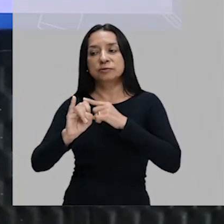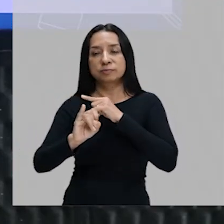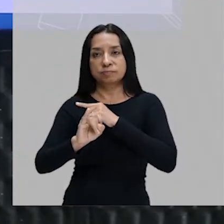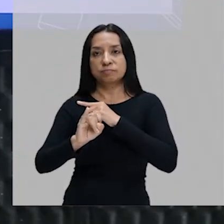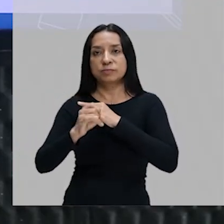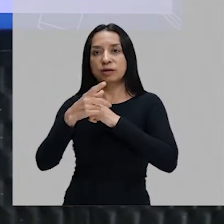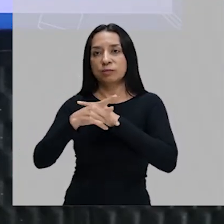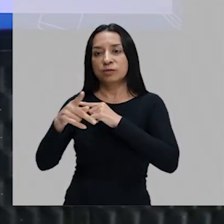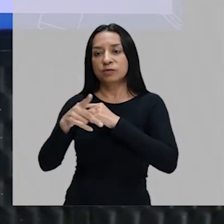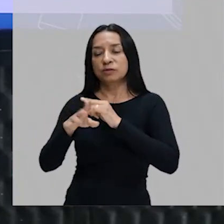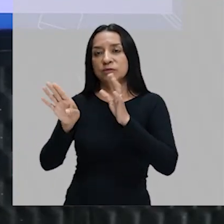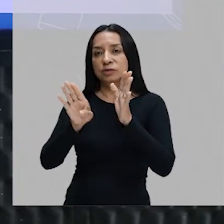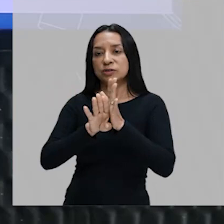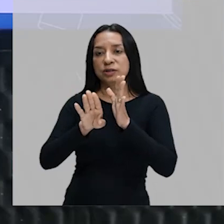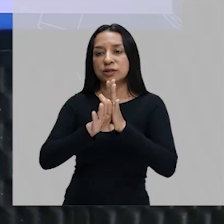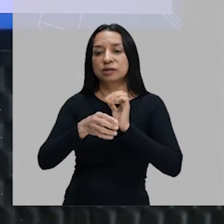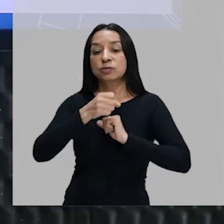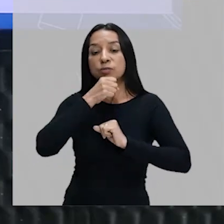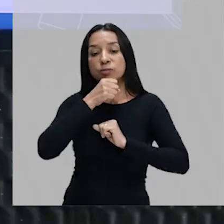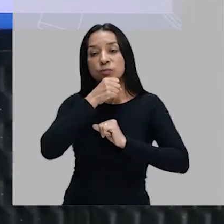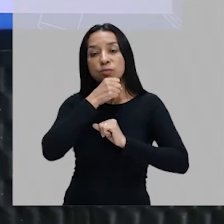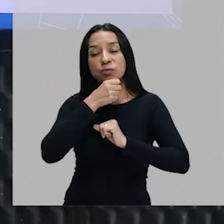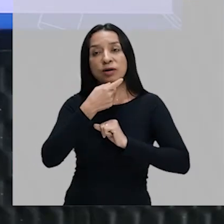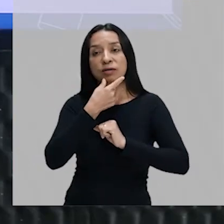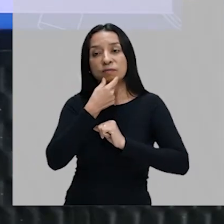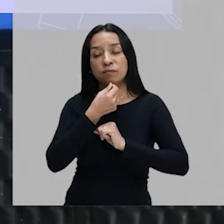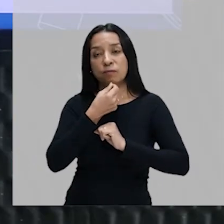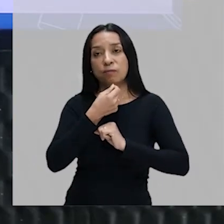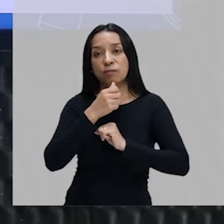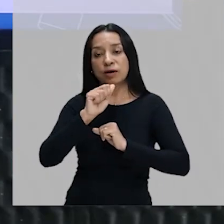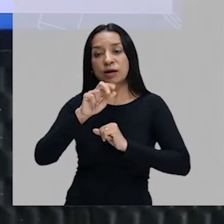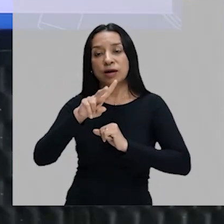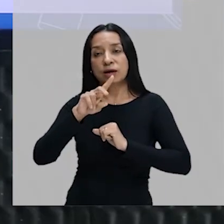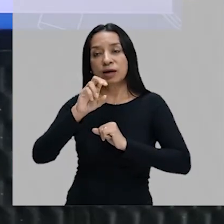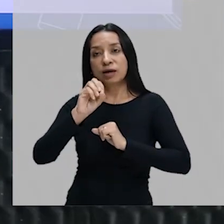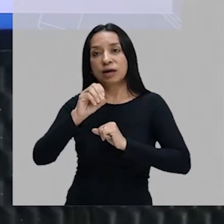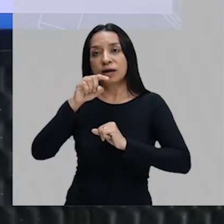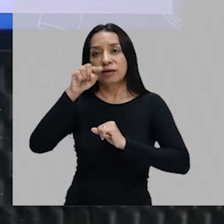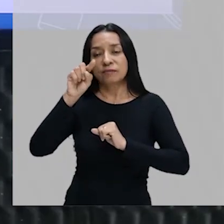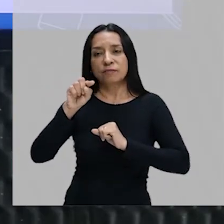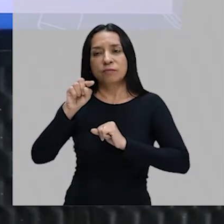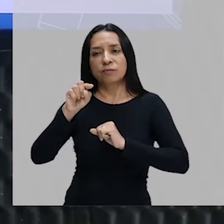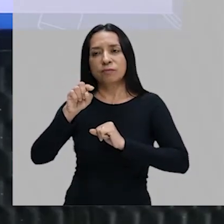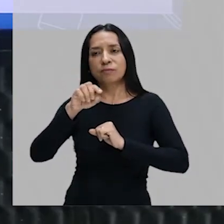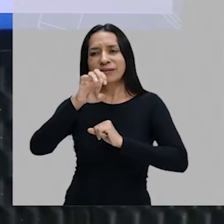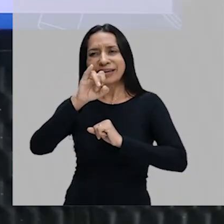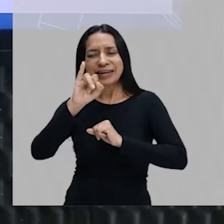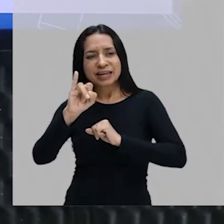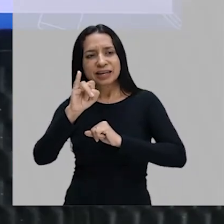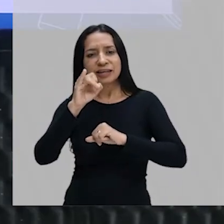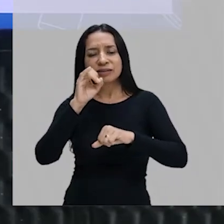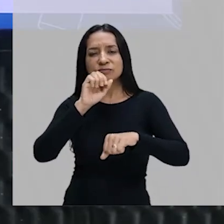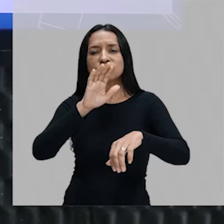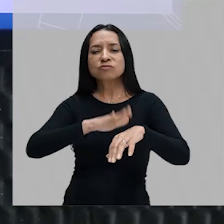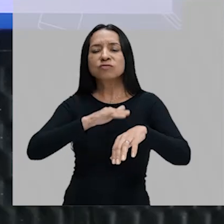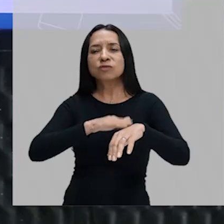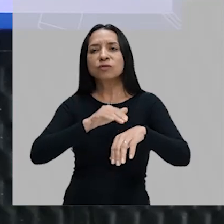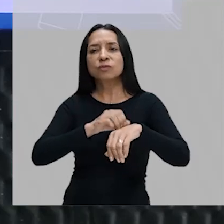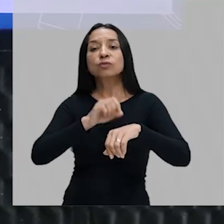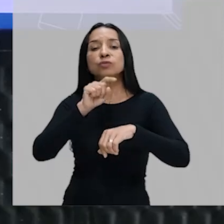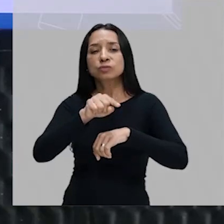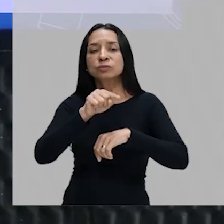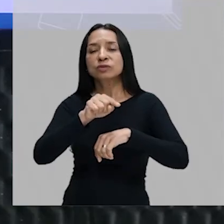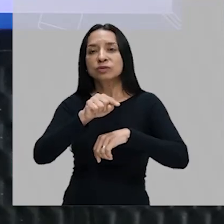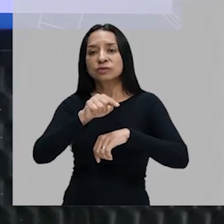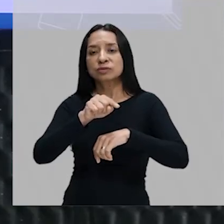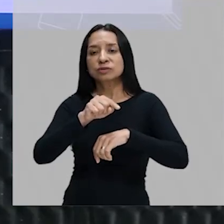chegasse para o meu avô falando com ele, Evô, tu já tomou teu